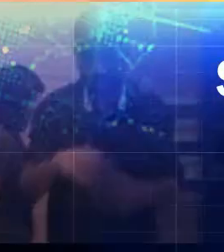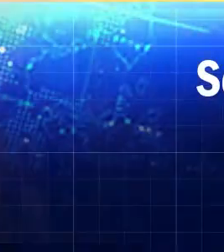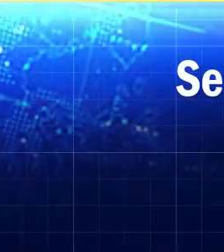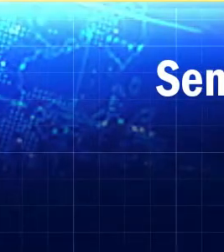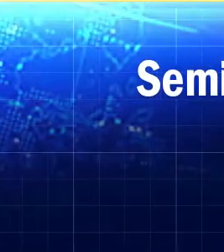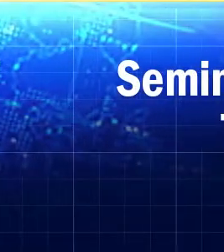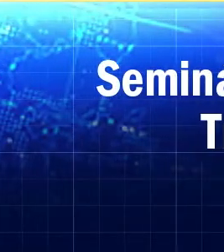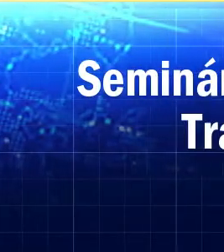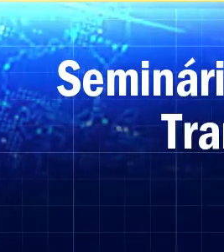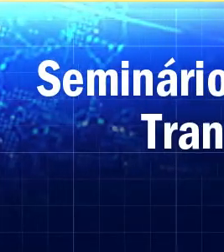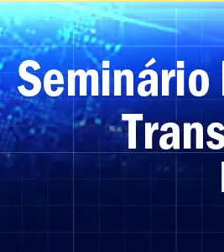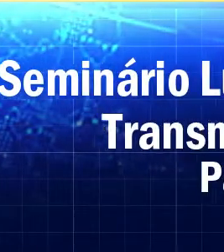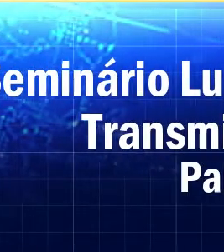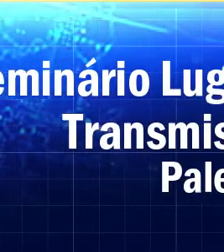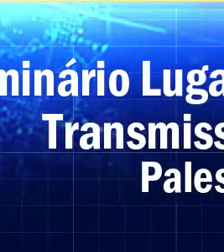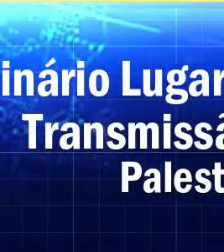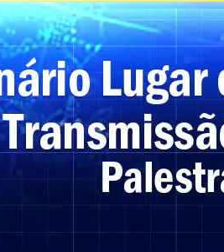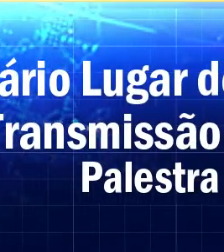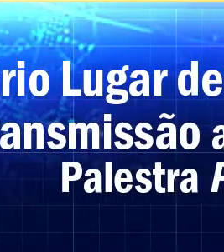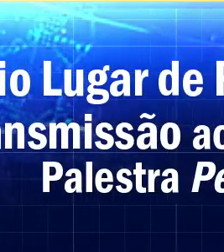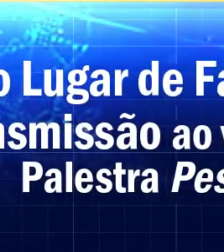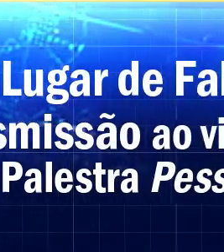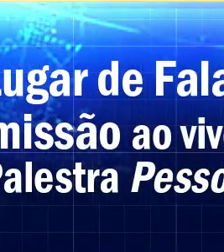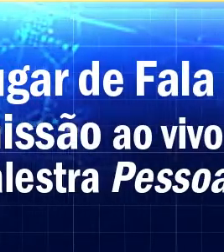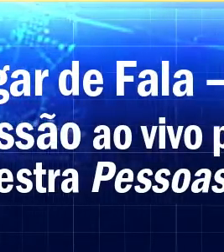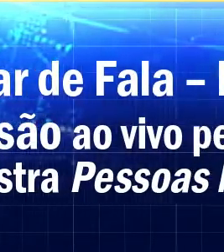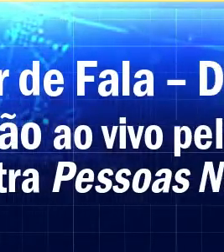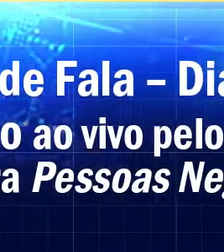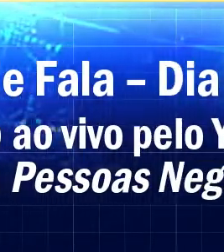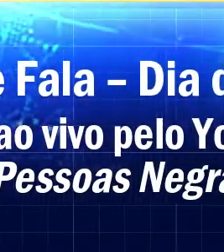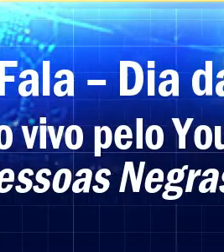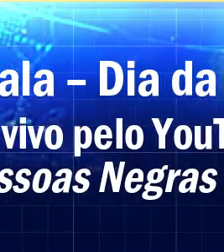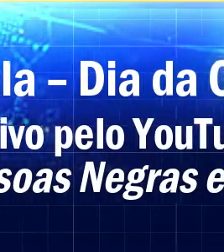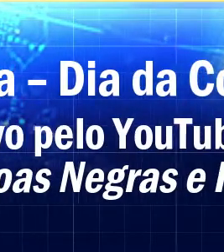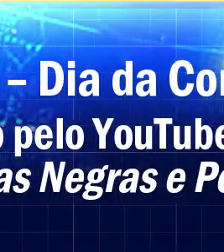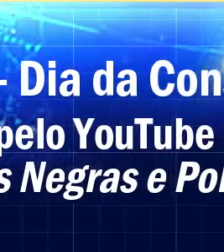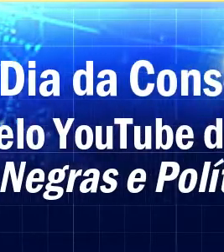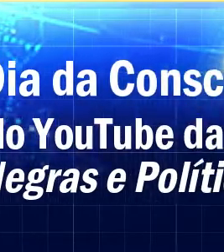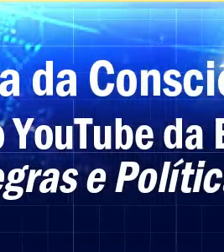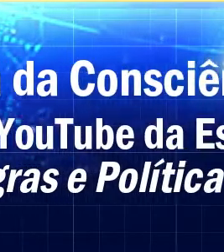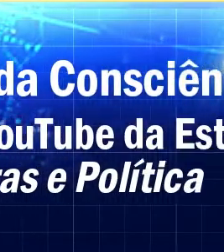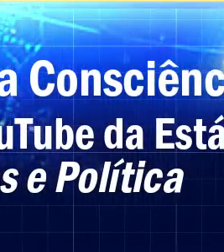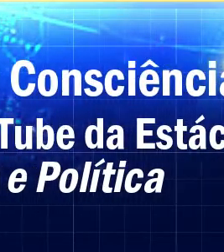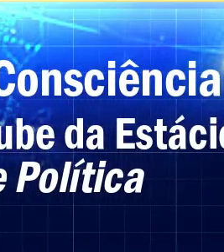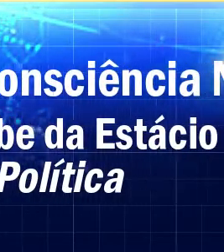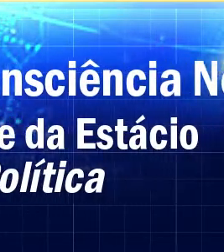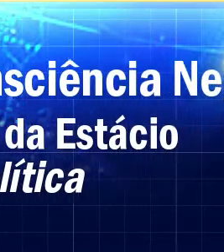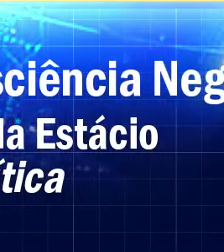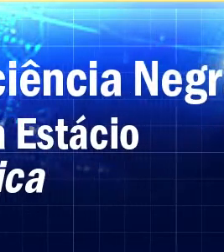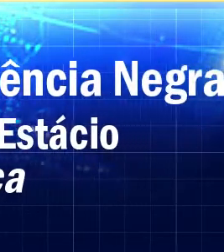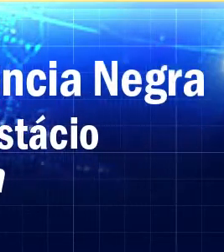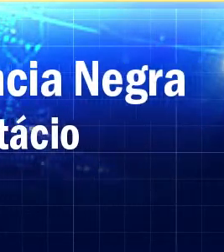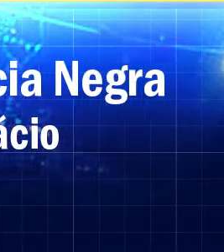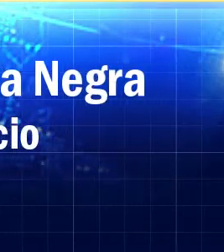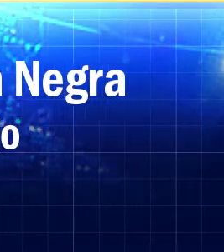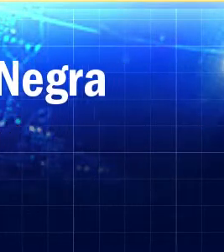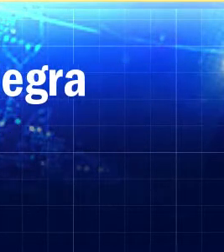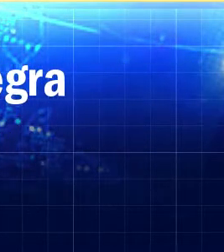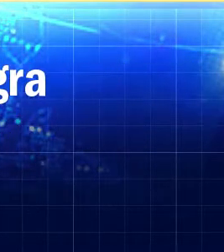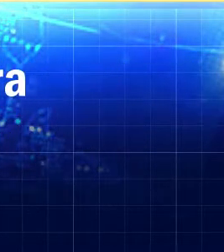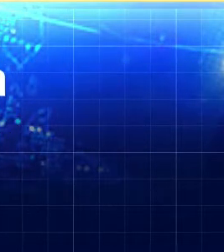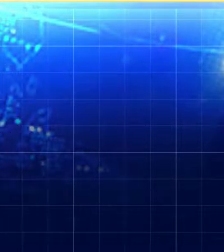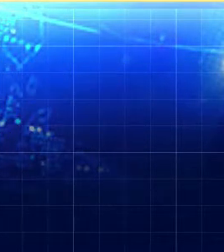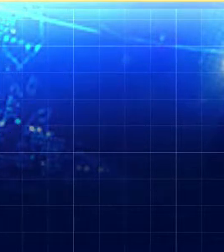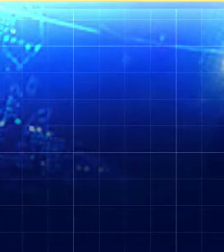poder, privilégio e prestígio, mas ainda assim ela era hegemônica nos espaços de poder, nas